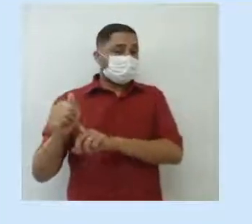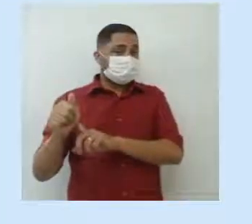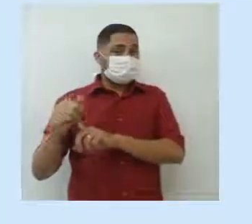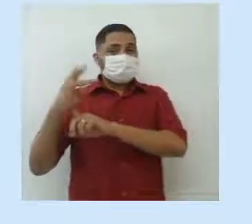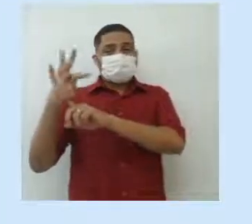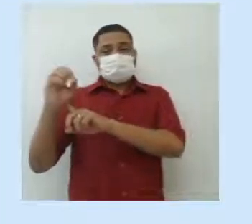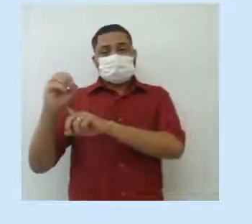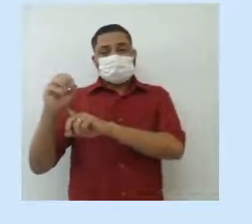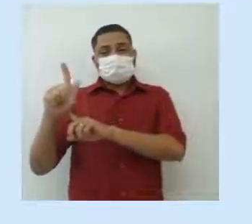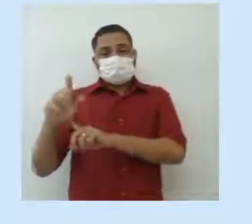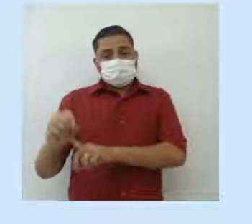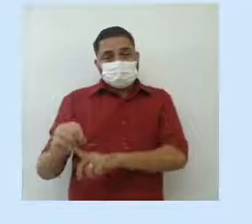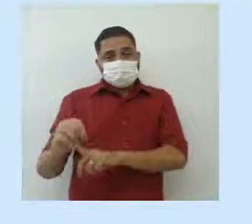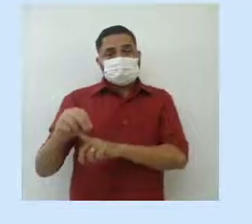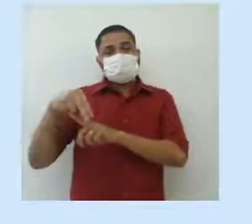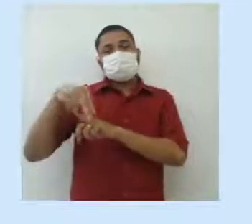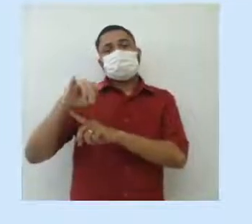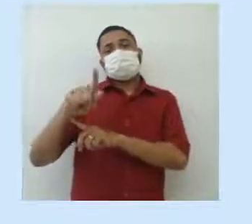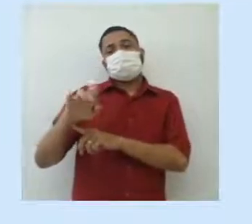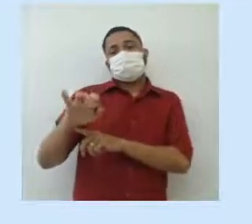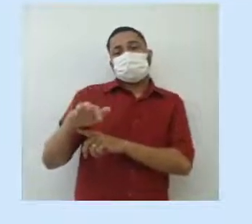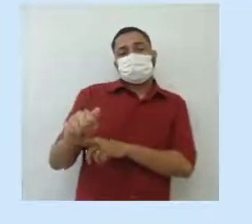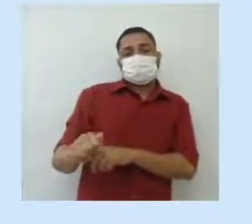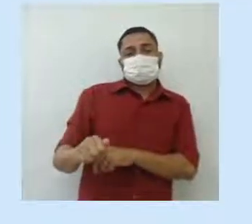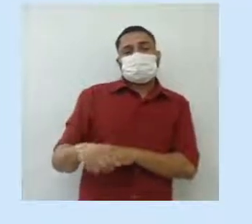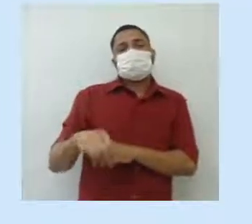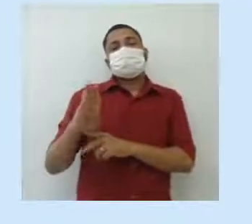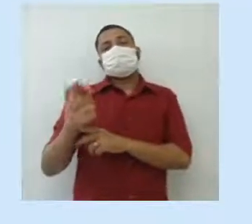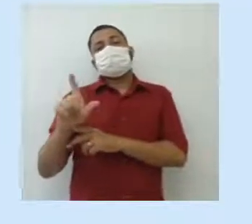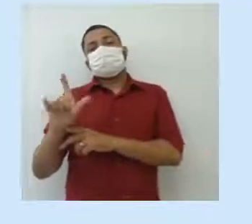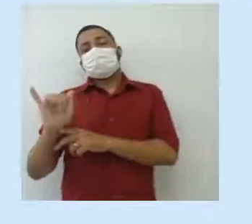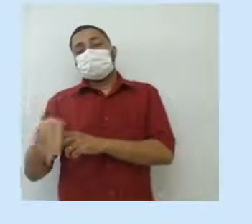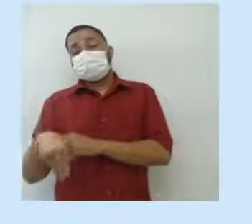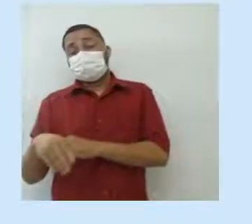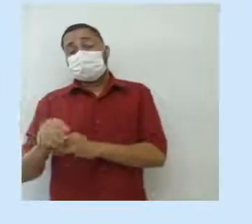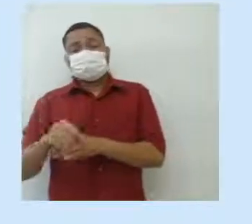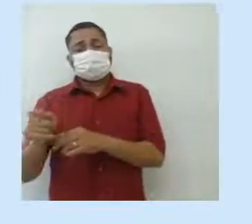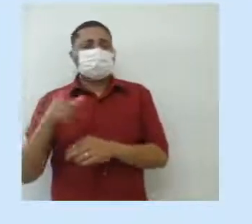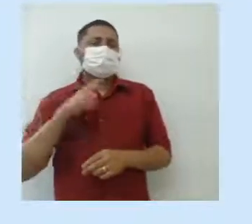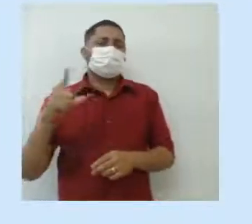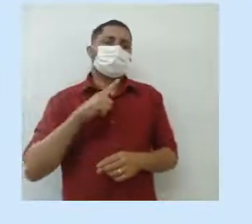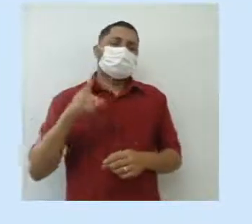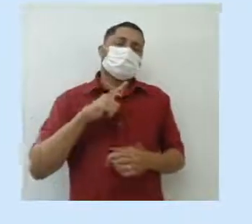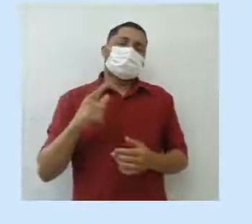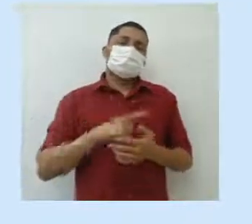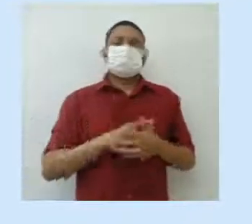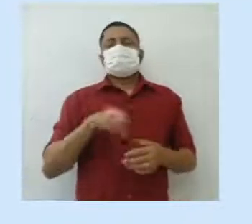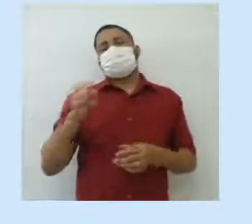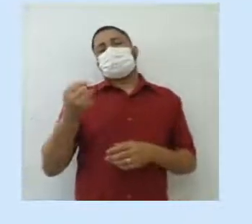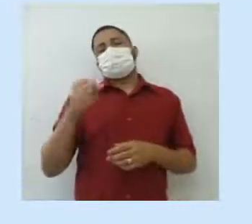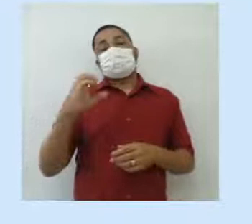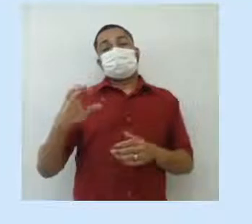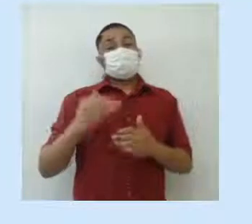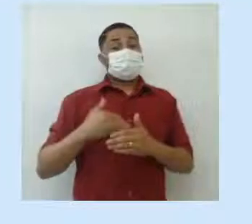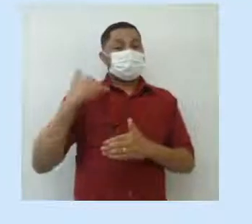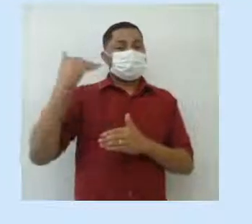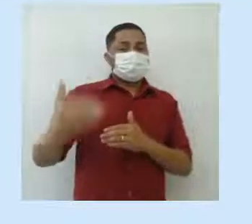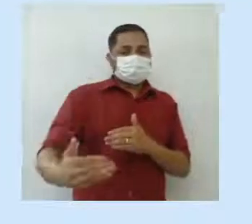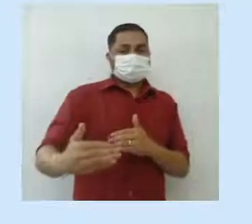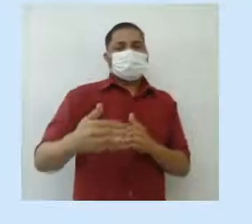Togo, Nigéria e Benin, né? Então aí vocês vão ter aí no século